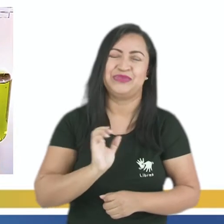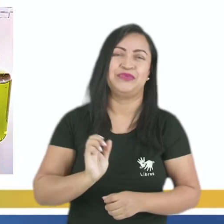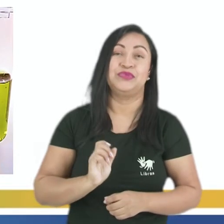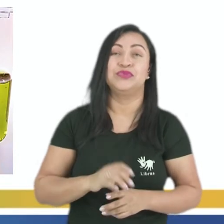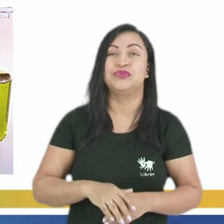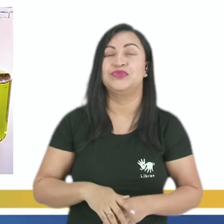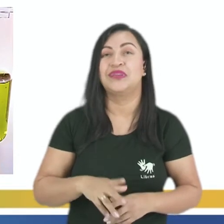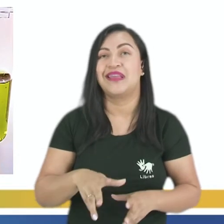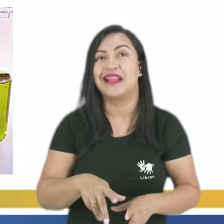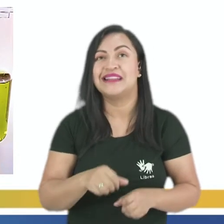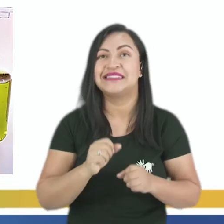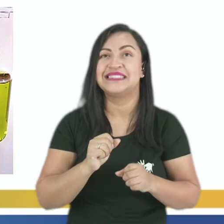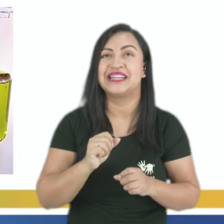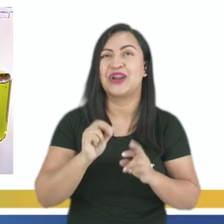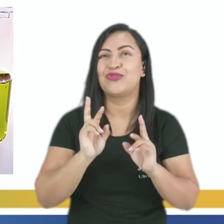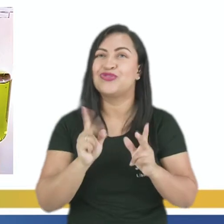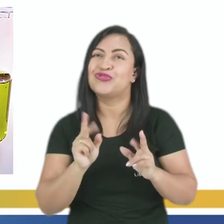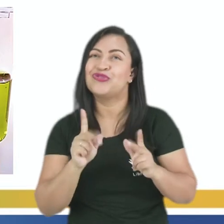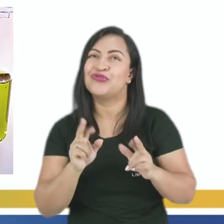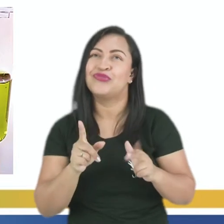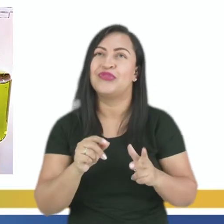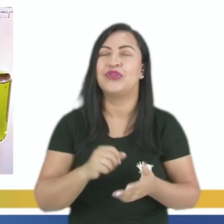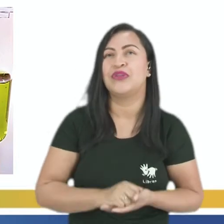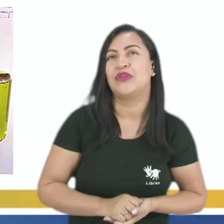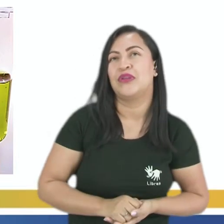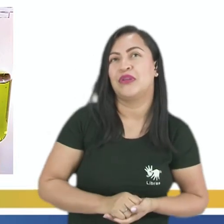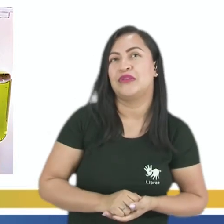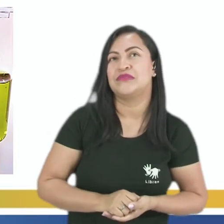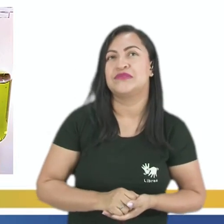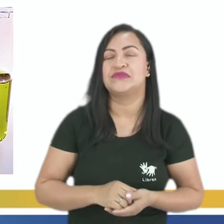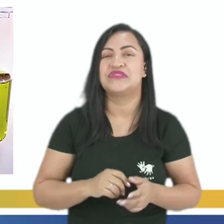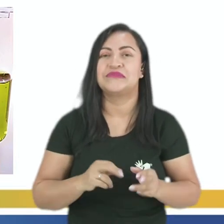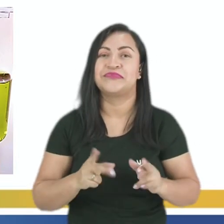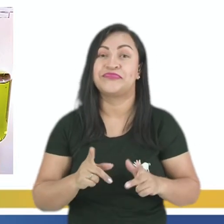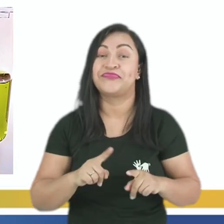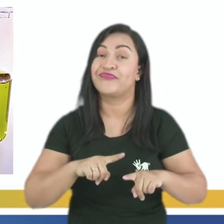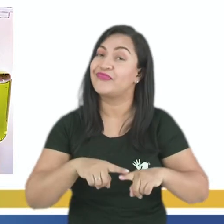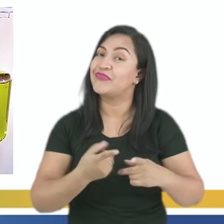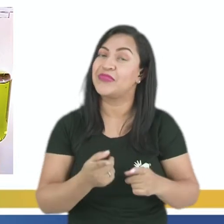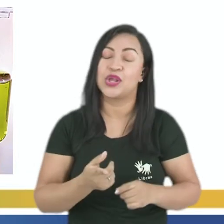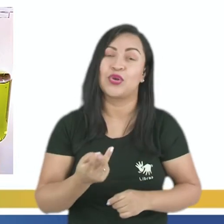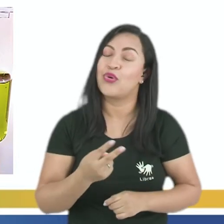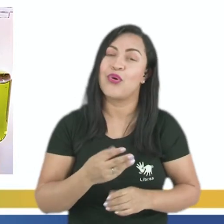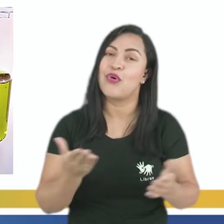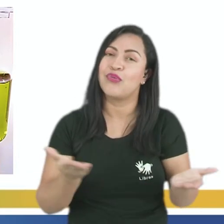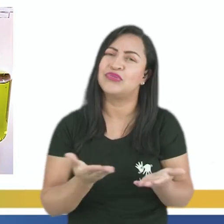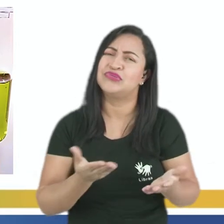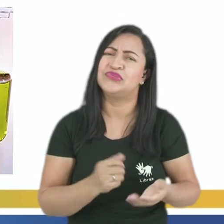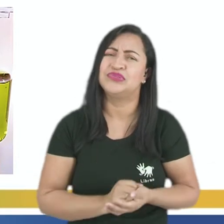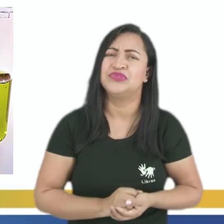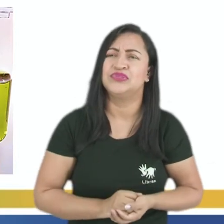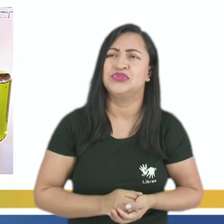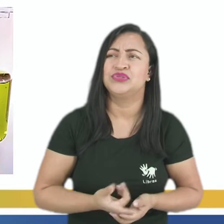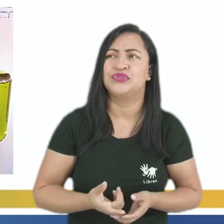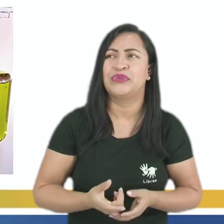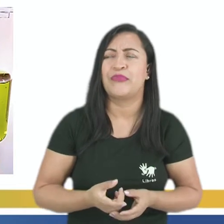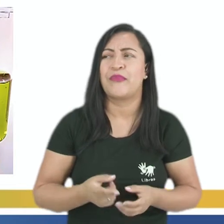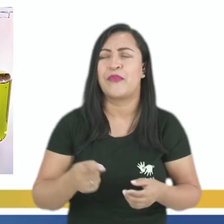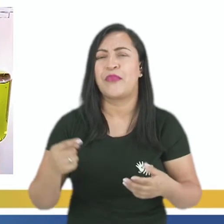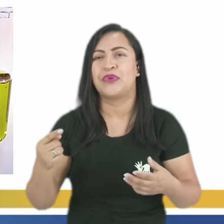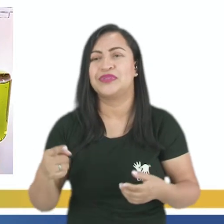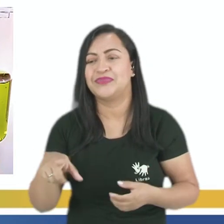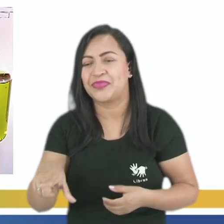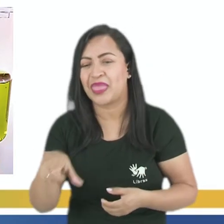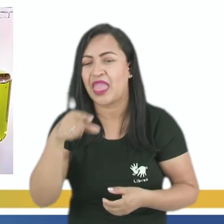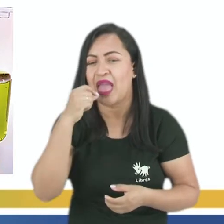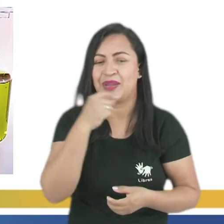sabor adstringente, que lembra caju, que trava a boca? Mas nós não podemos se alimentar, nós não podemos provar